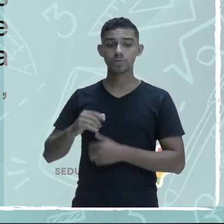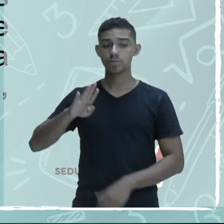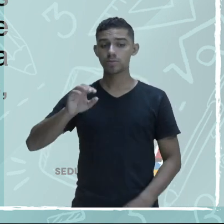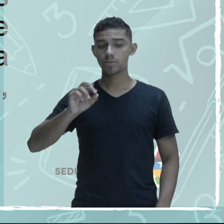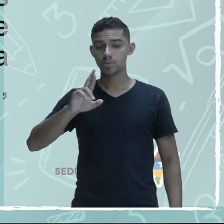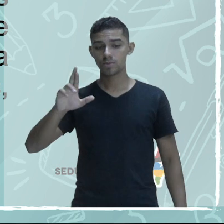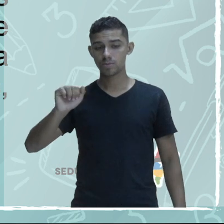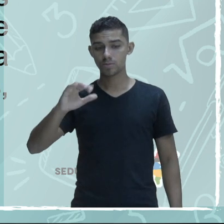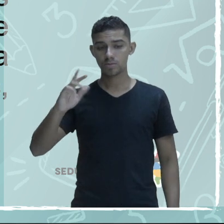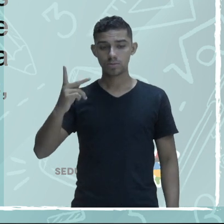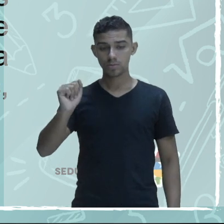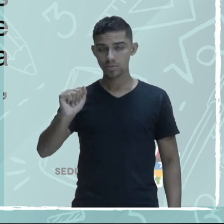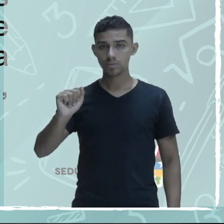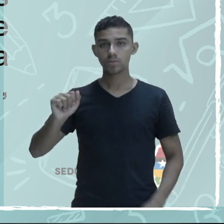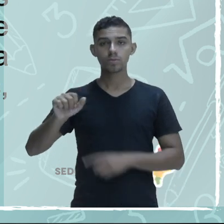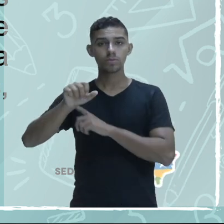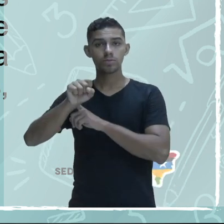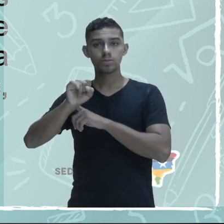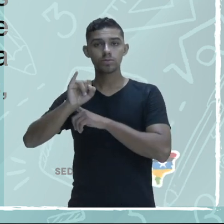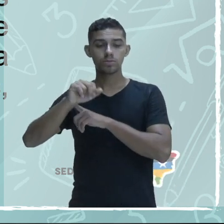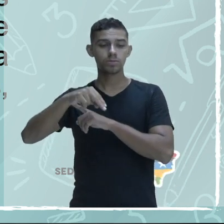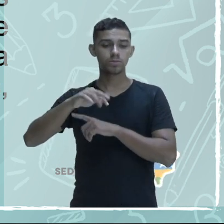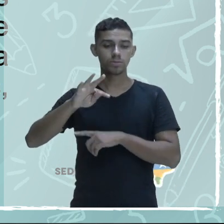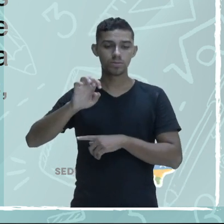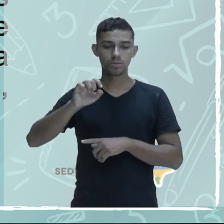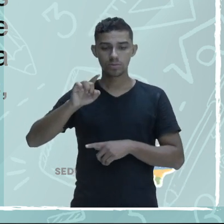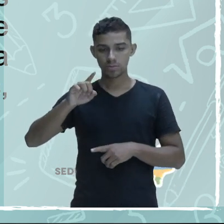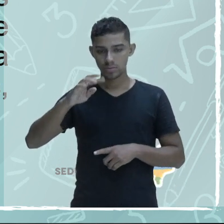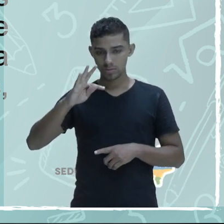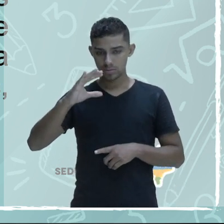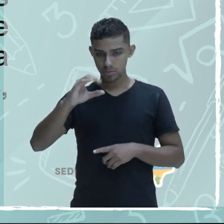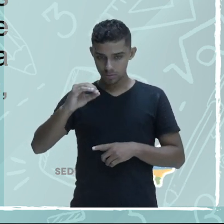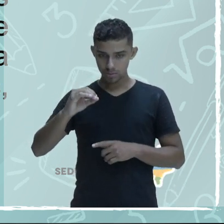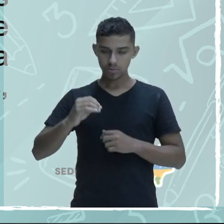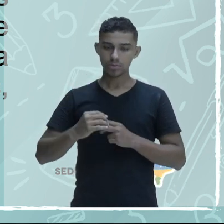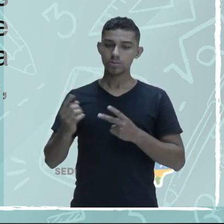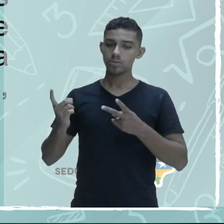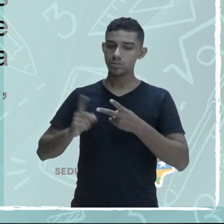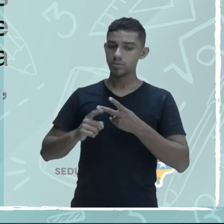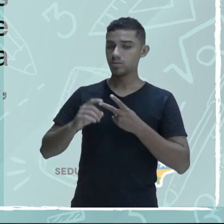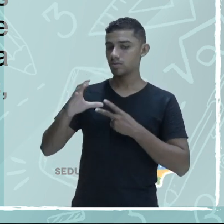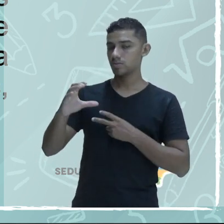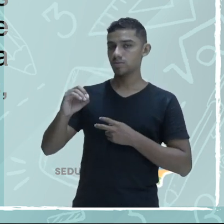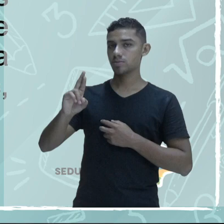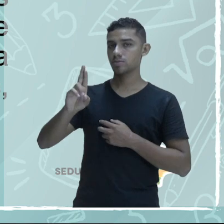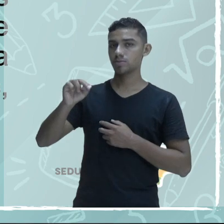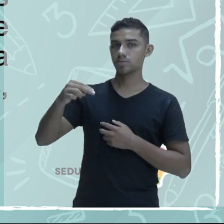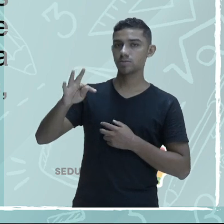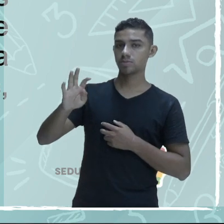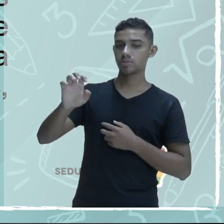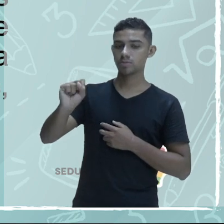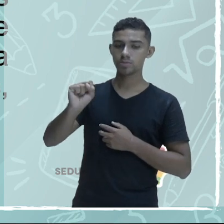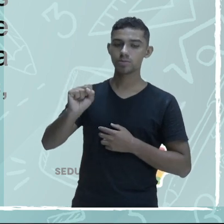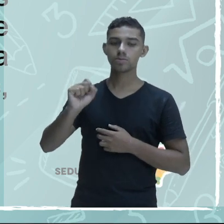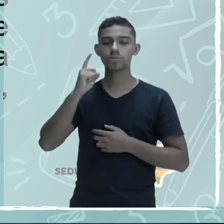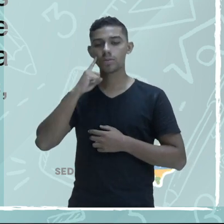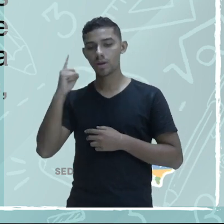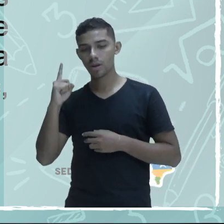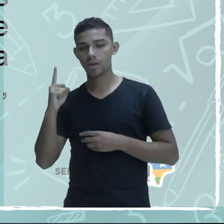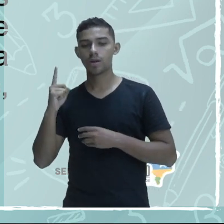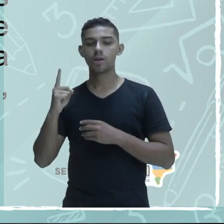sintéticos, explosivos, são substâncias obtidas a partir dos